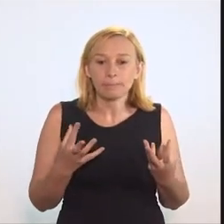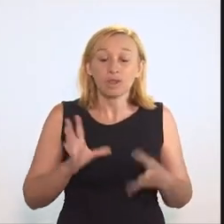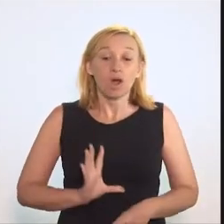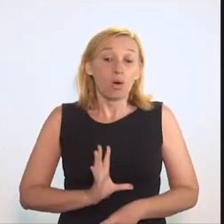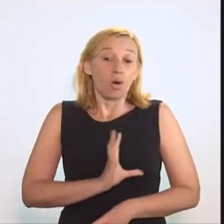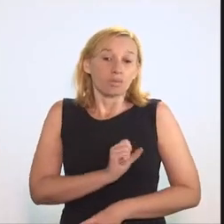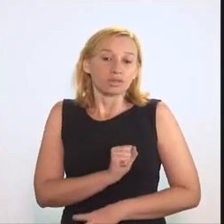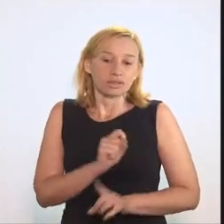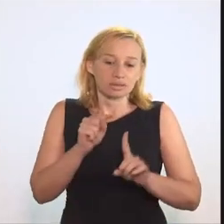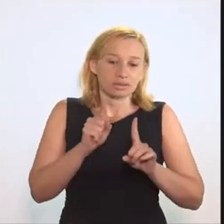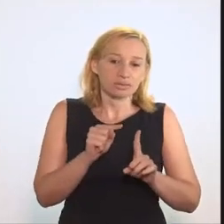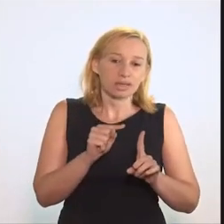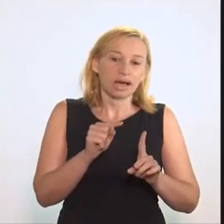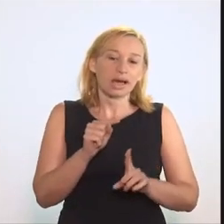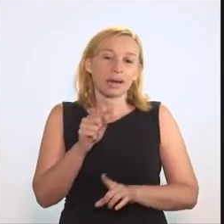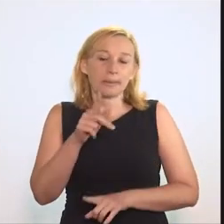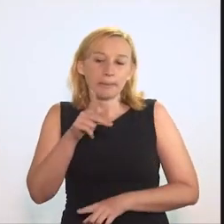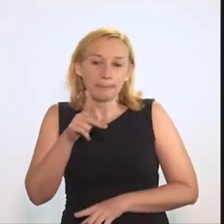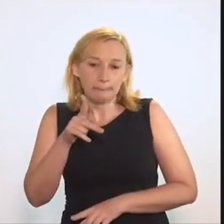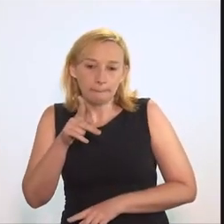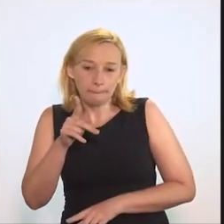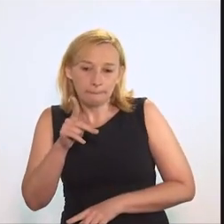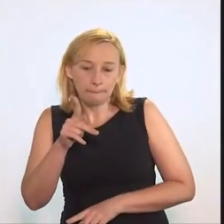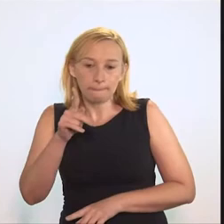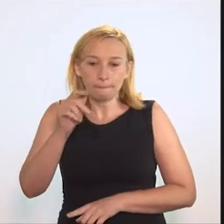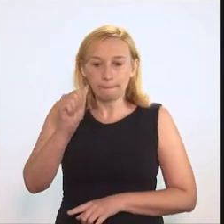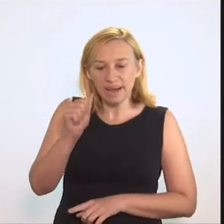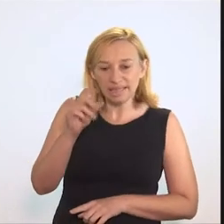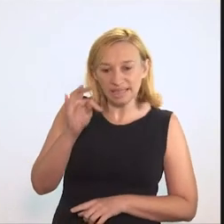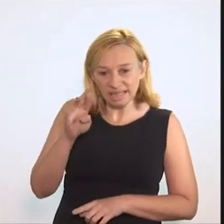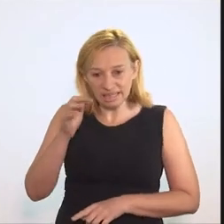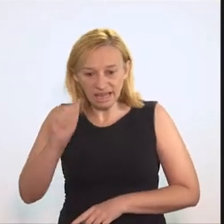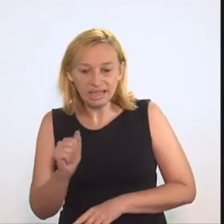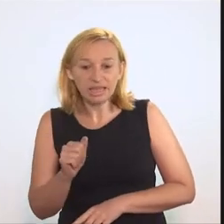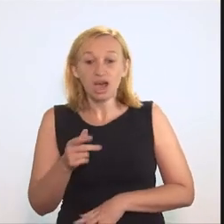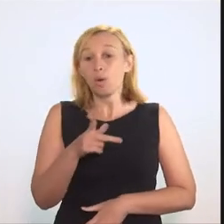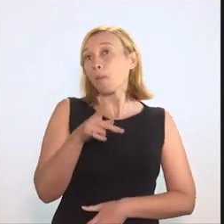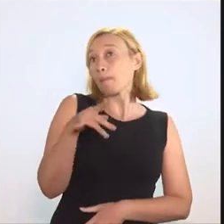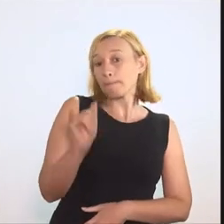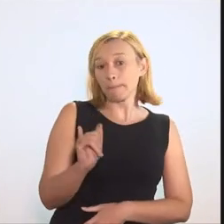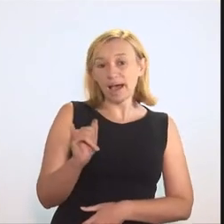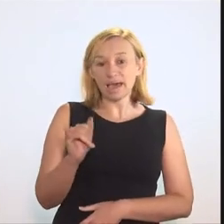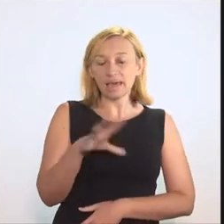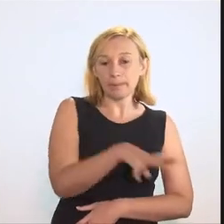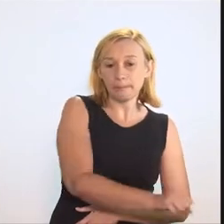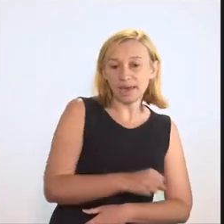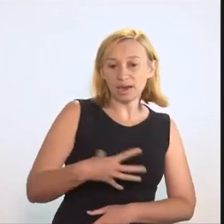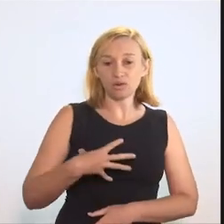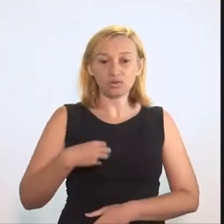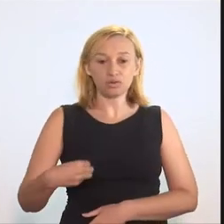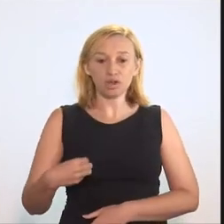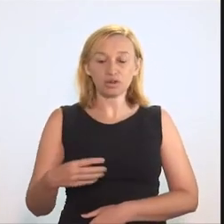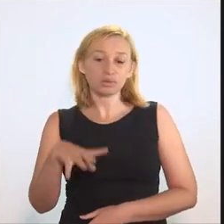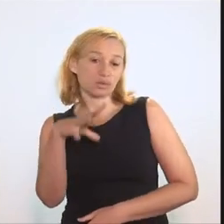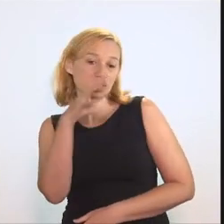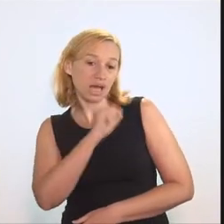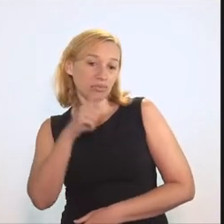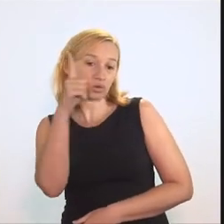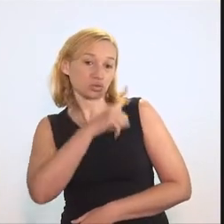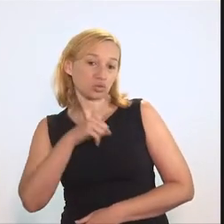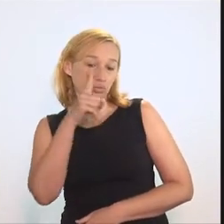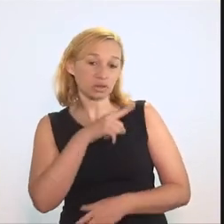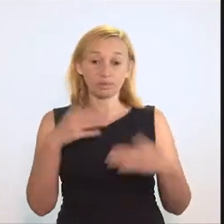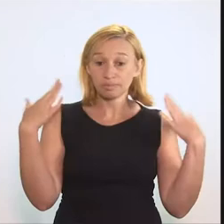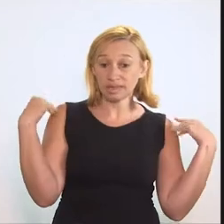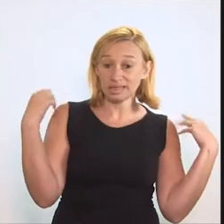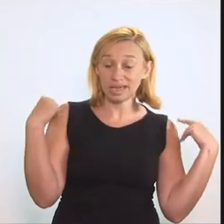a romantização da paternidade, né? A gente vê muito isso na internet. A gente vê assim, um pai que pega o filho durante o fim de semana